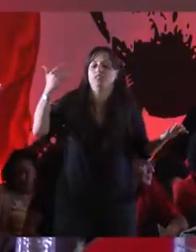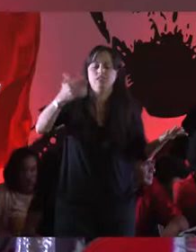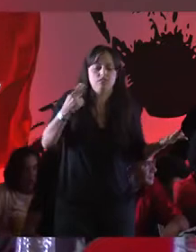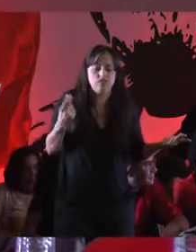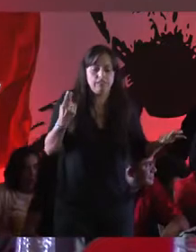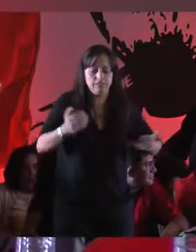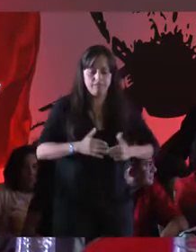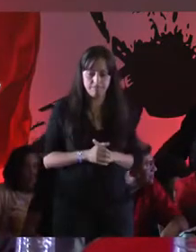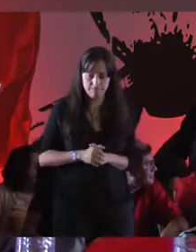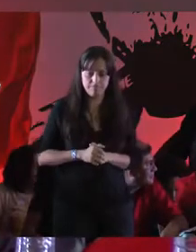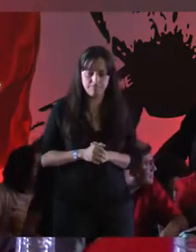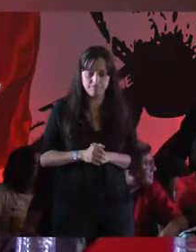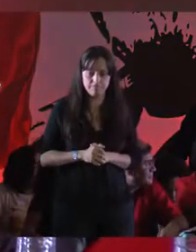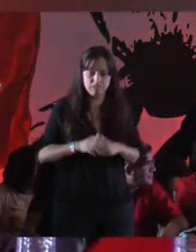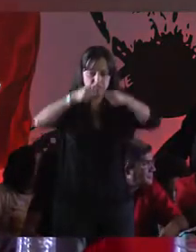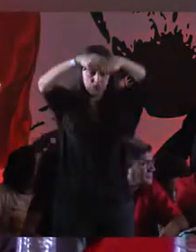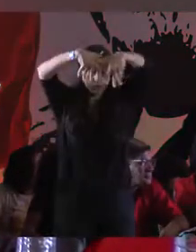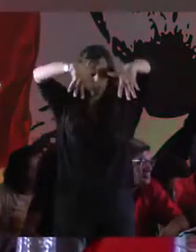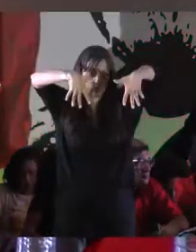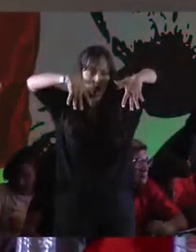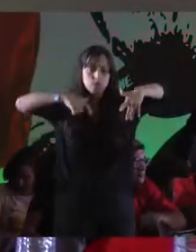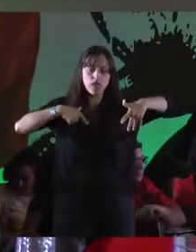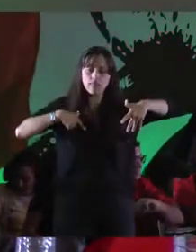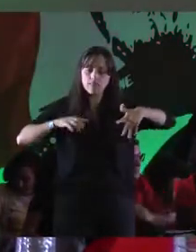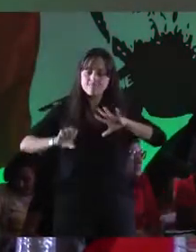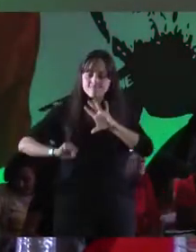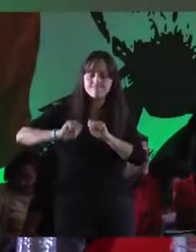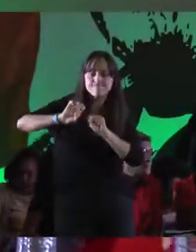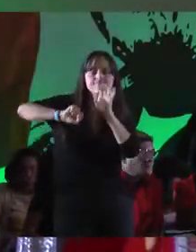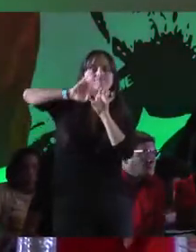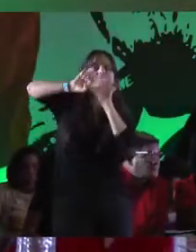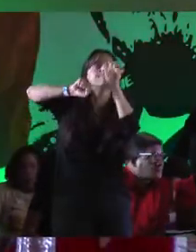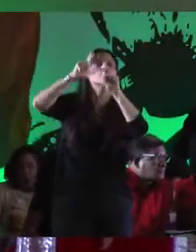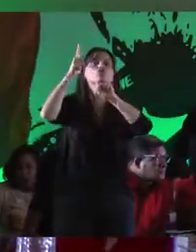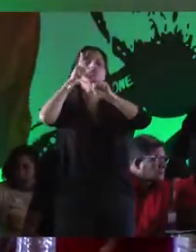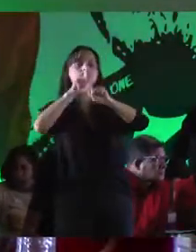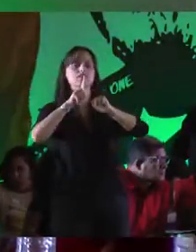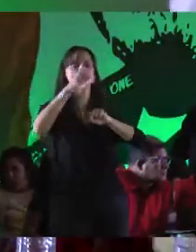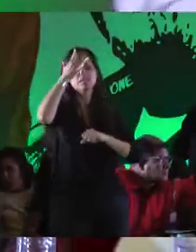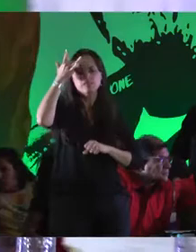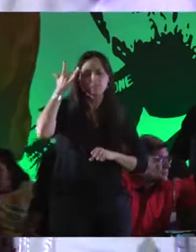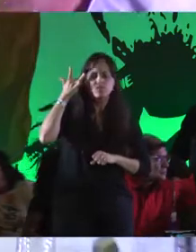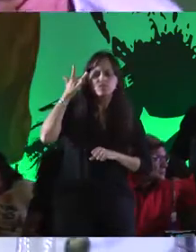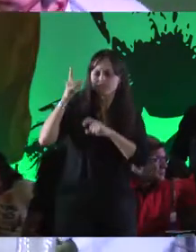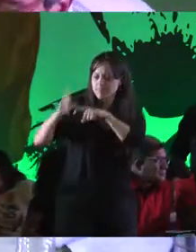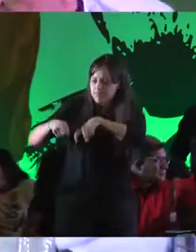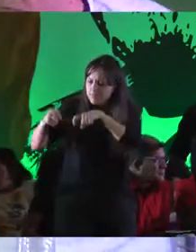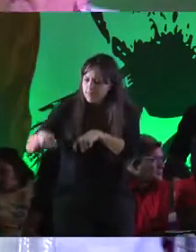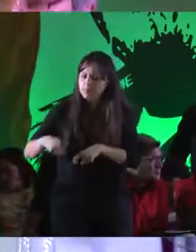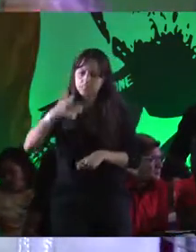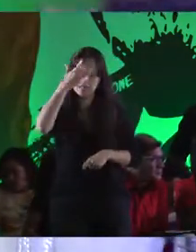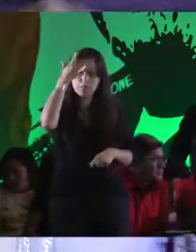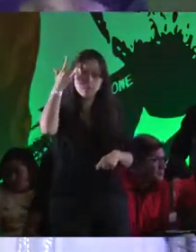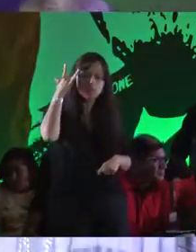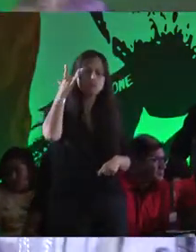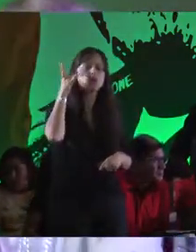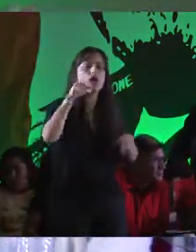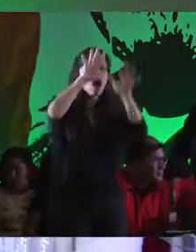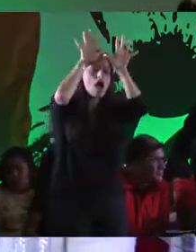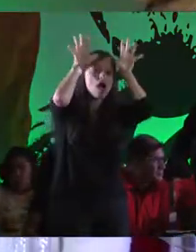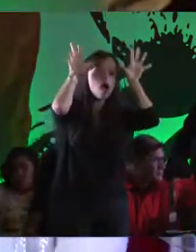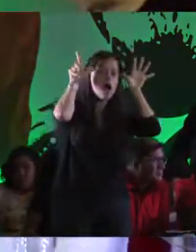baixo, foi criado pelos trabalhadores, pelos sem terra, pelos seringueiros da